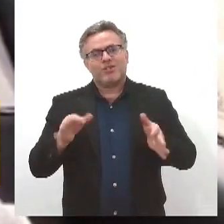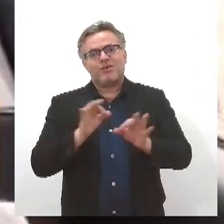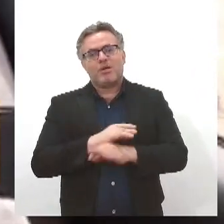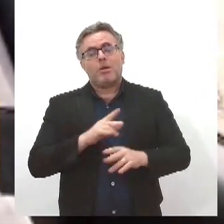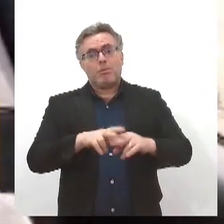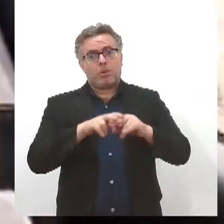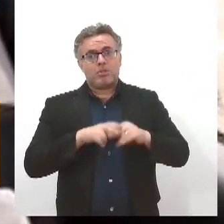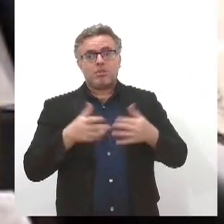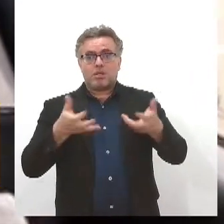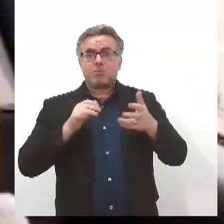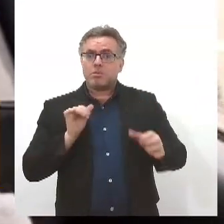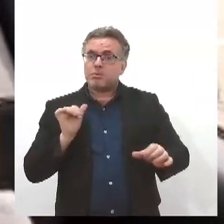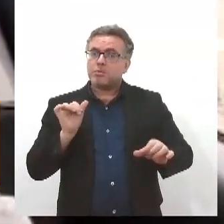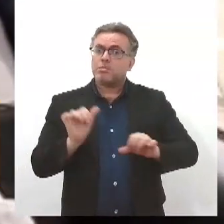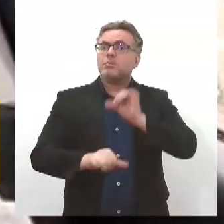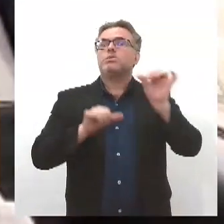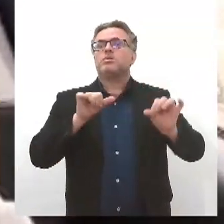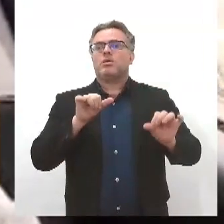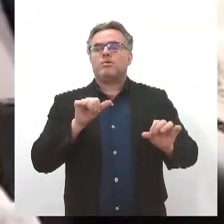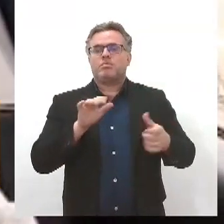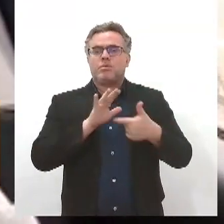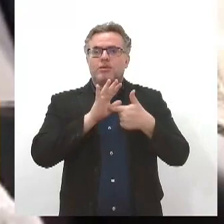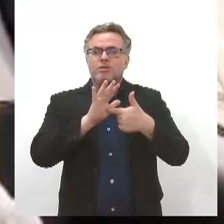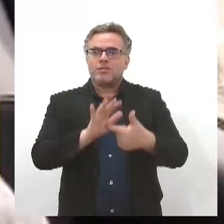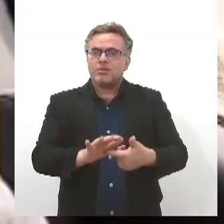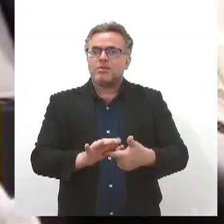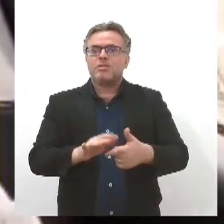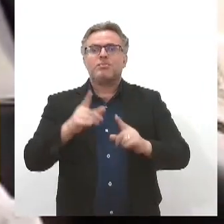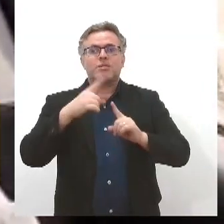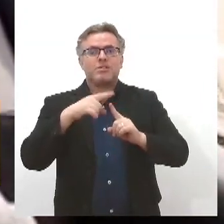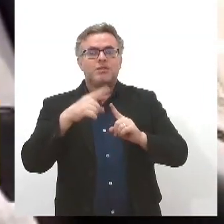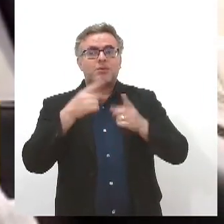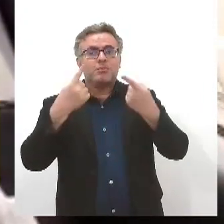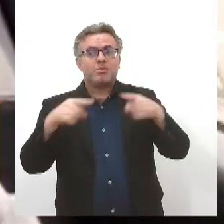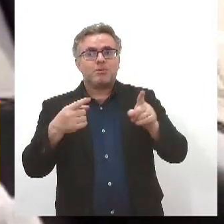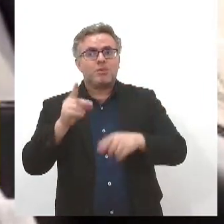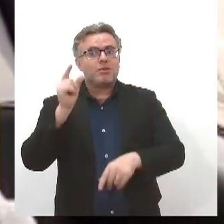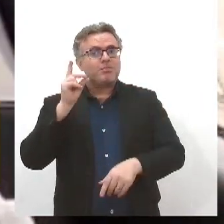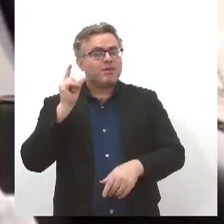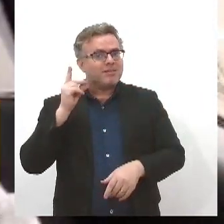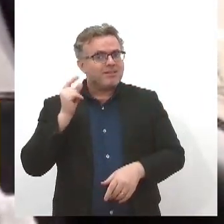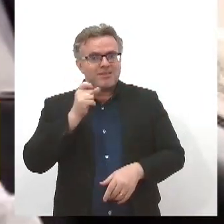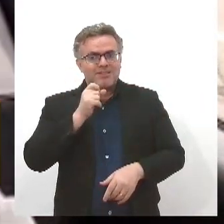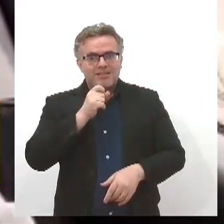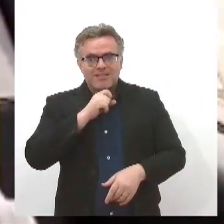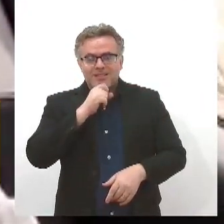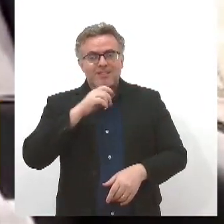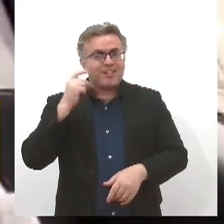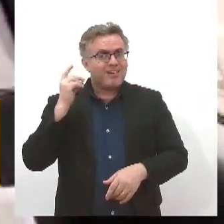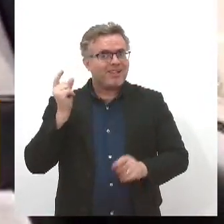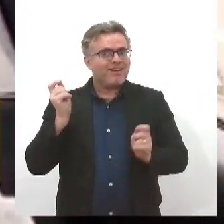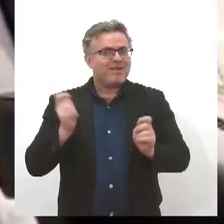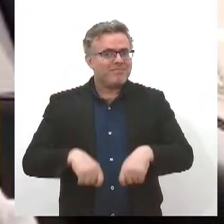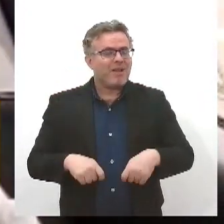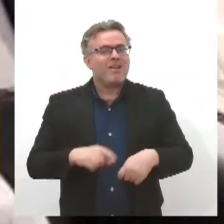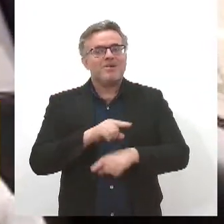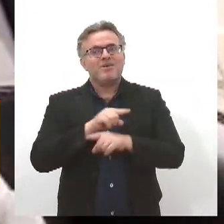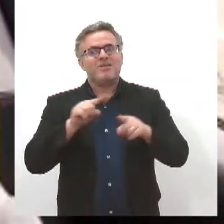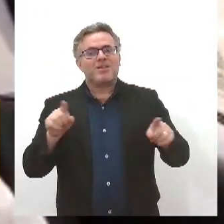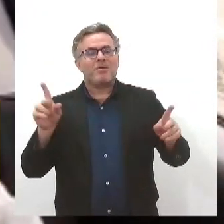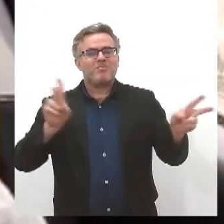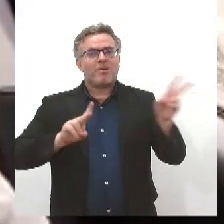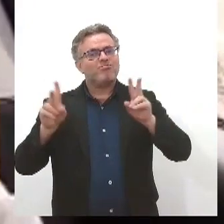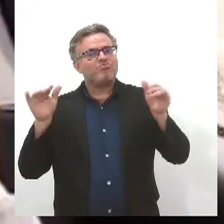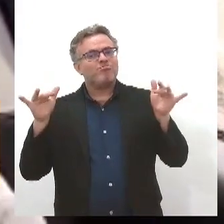né? Botar o estilo daquelas músicas antigas e trazer com que o folião possa vir brincar com a gente